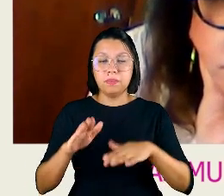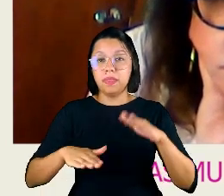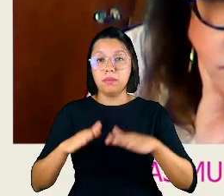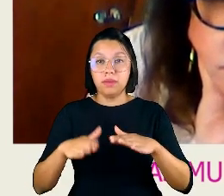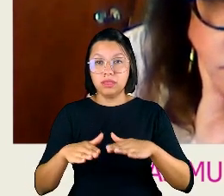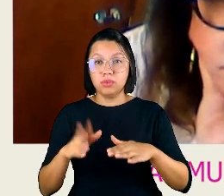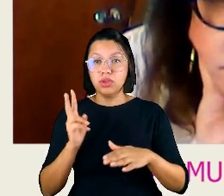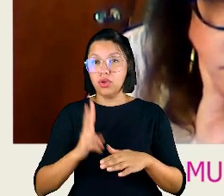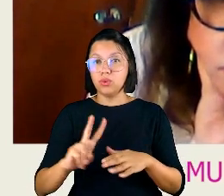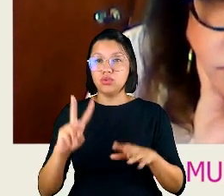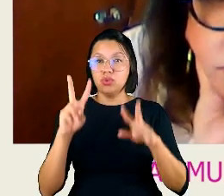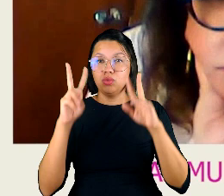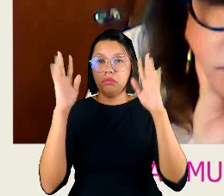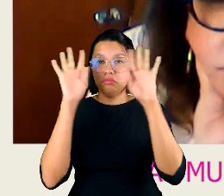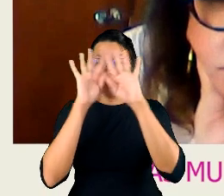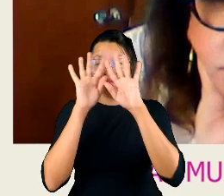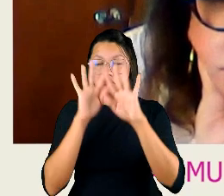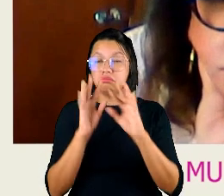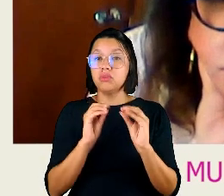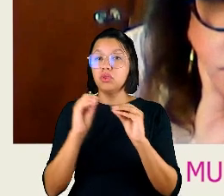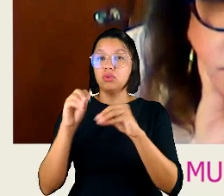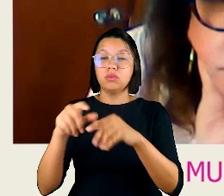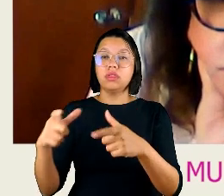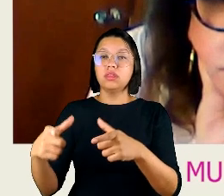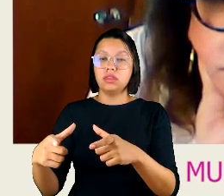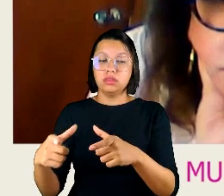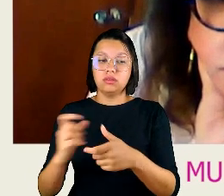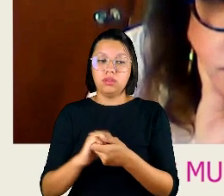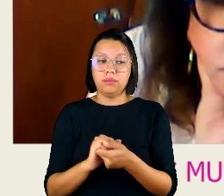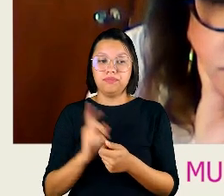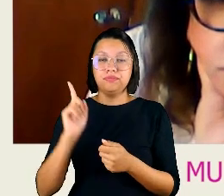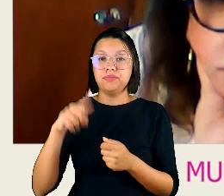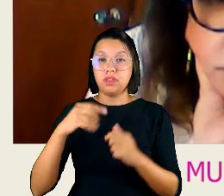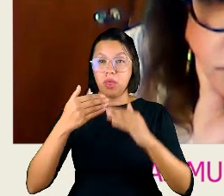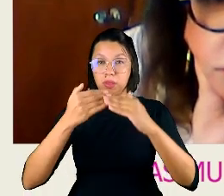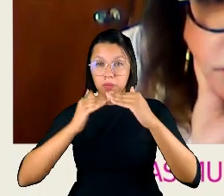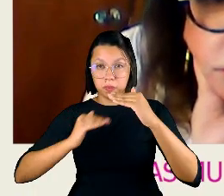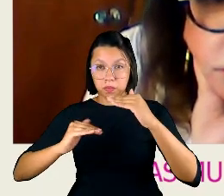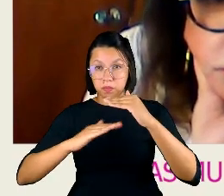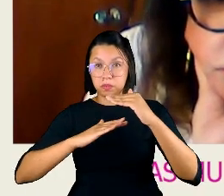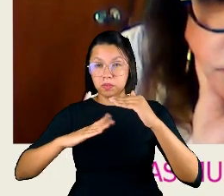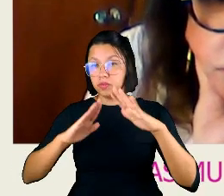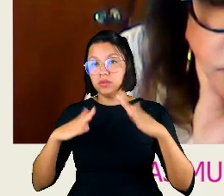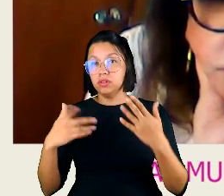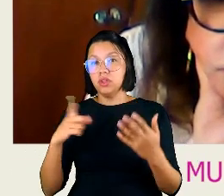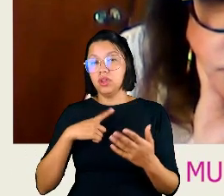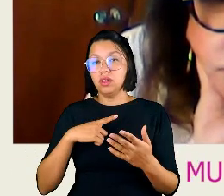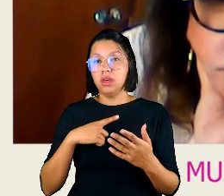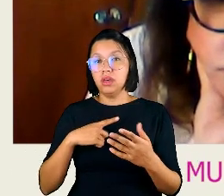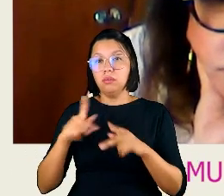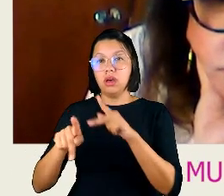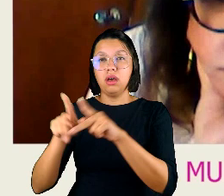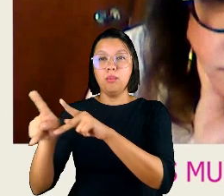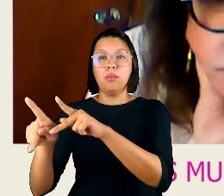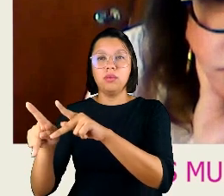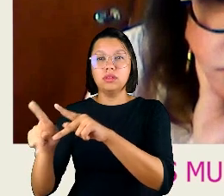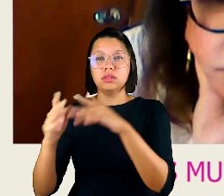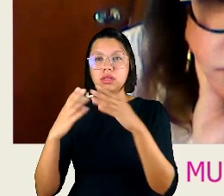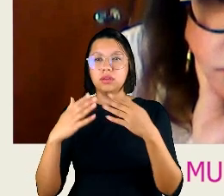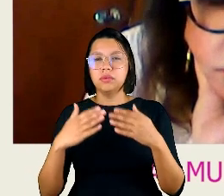e colocadas nesses lugares que são subalternizados. Então, a gente tem aí uma população que enfrentou uma grande